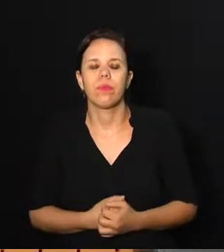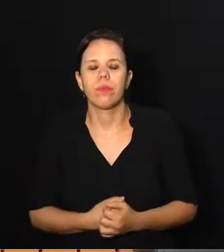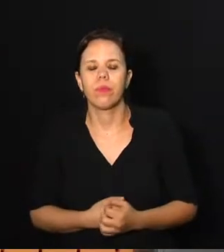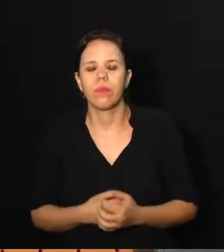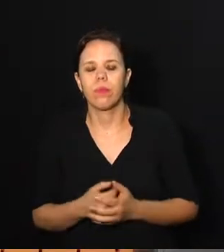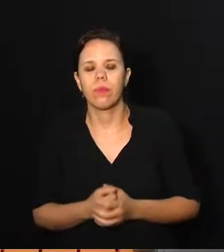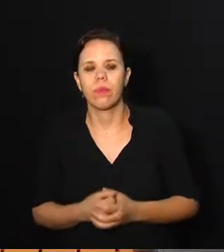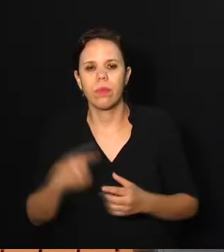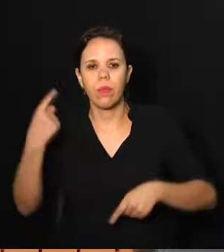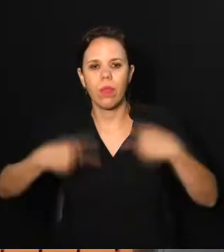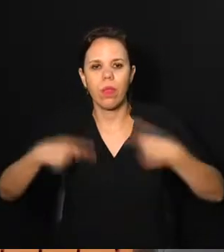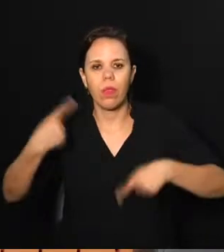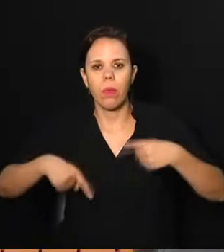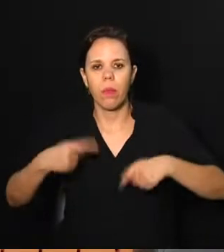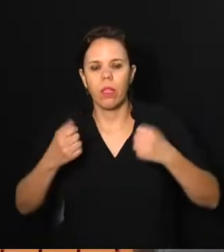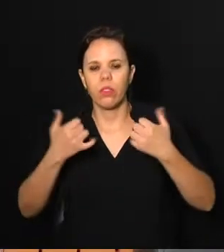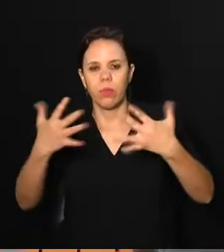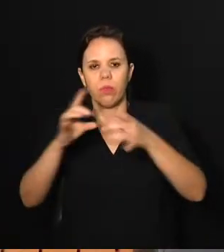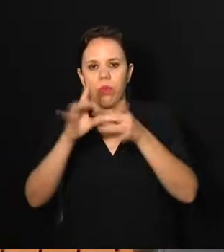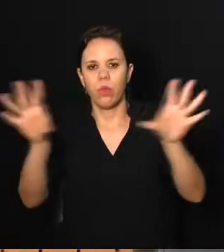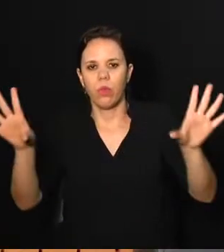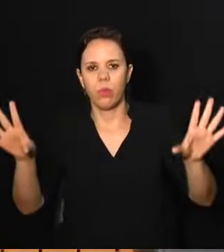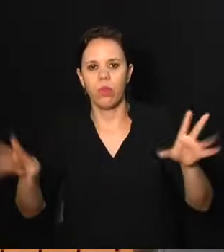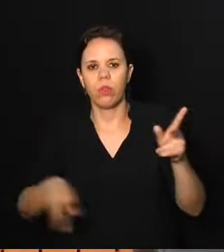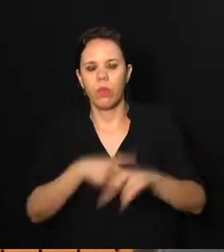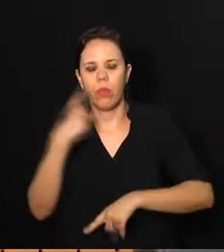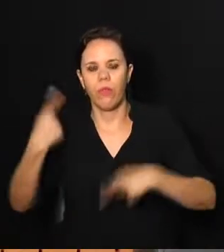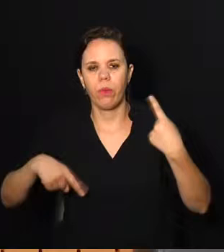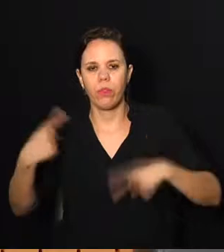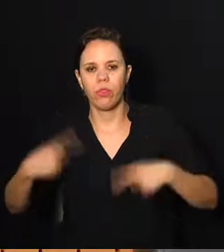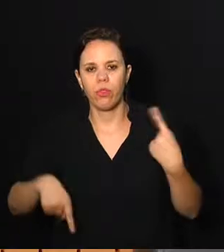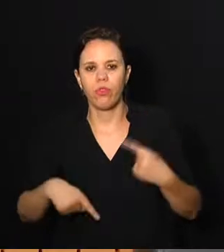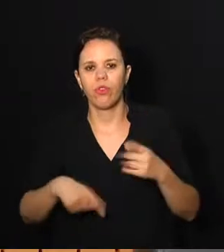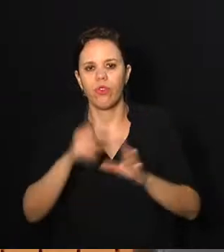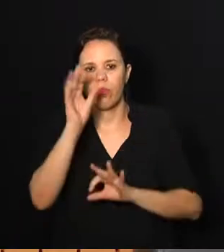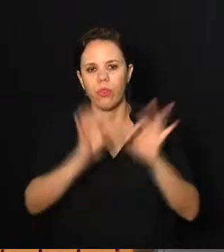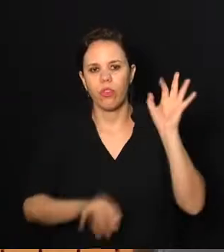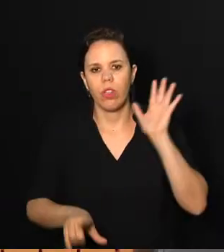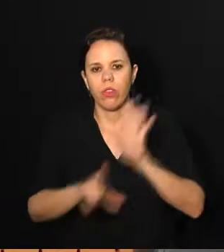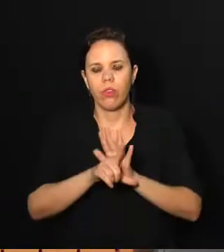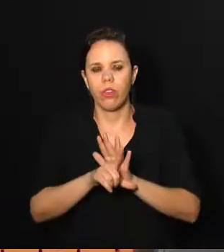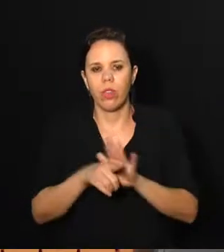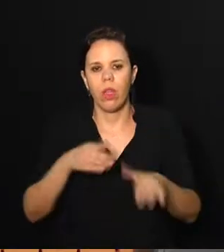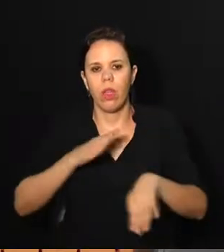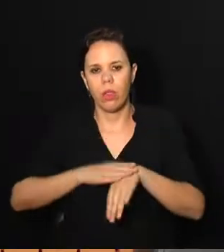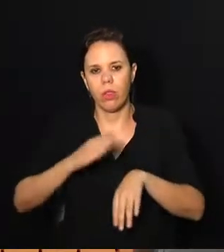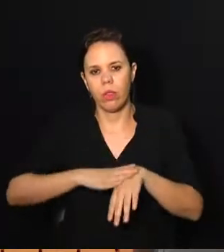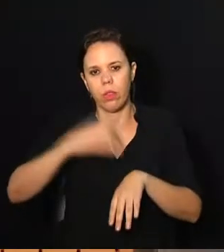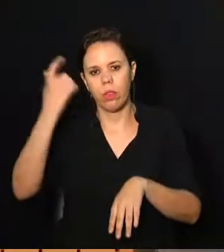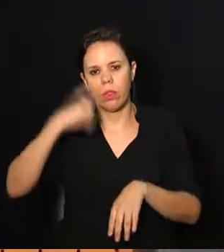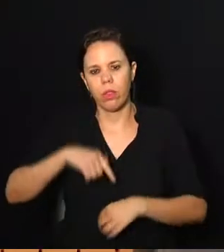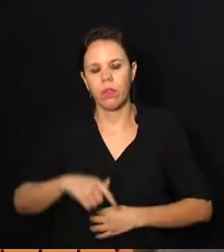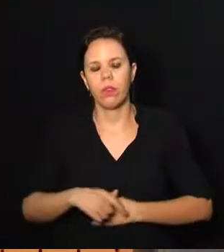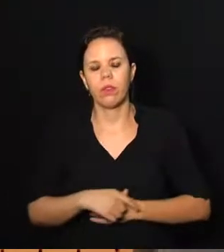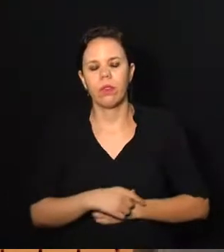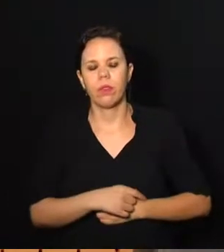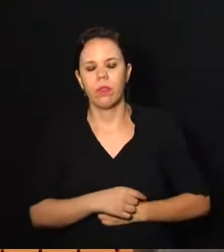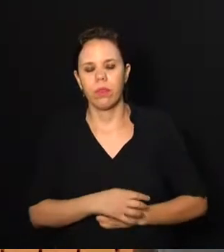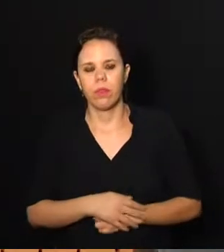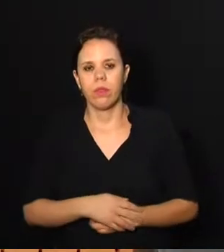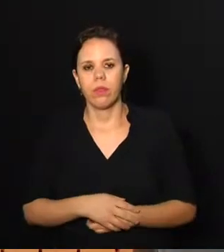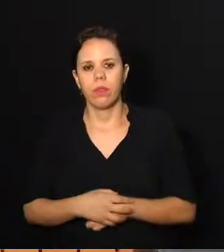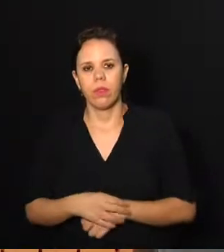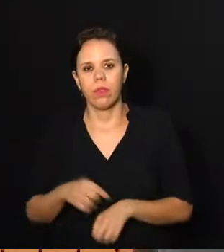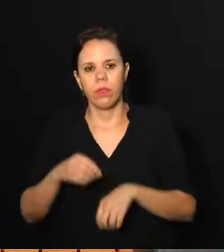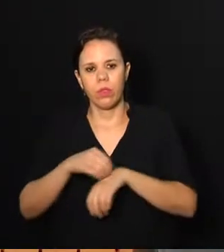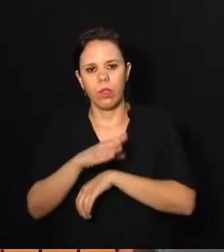esse debate público, onde nós vamos discutir um projeto de lei de minha autoria, e nós trouxemos aqui para que a